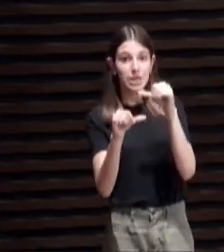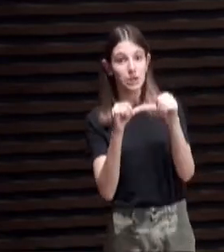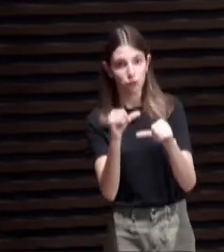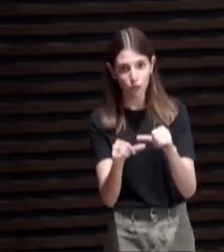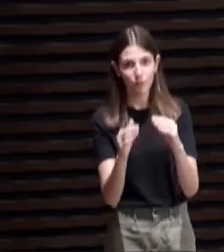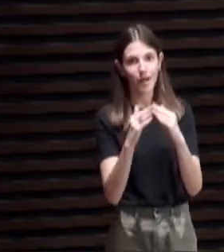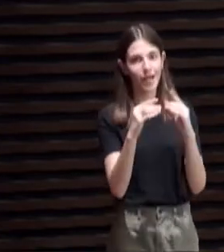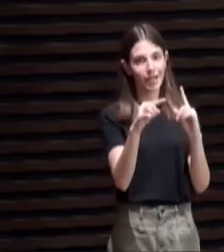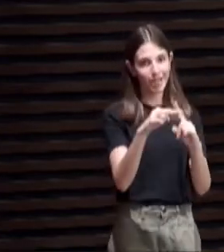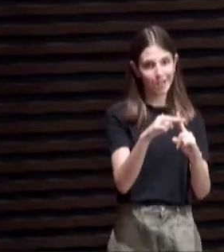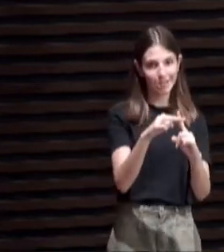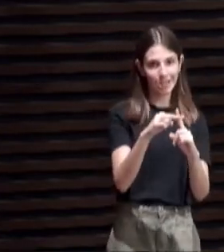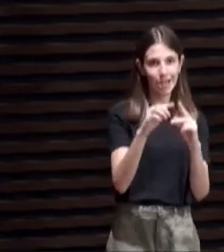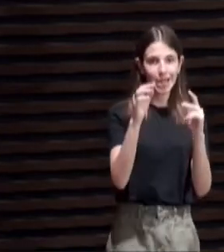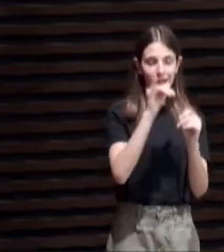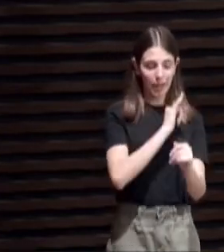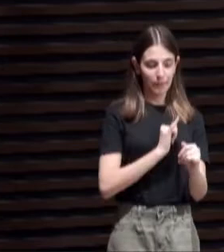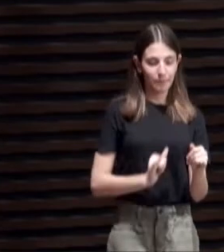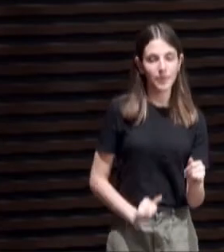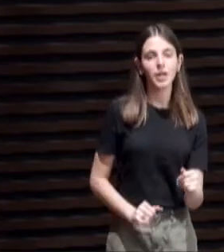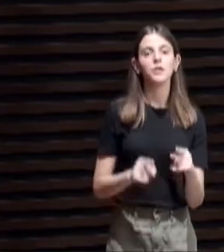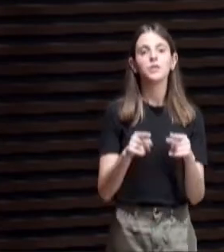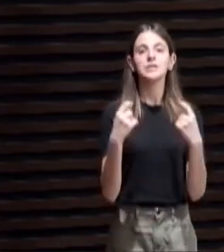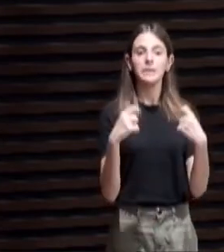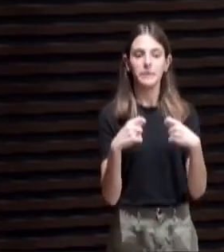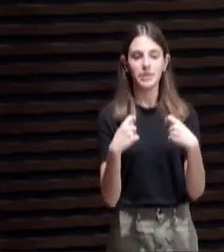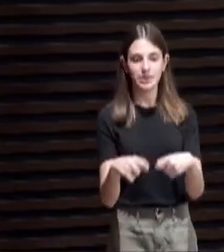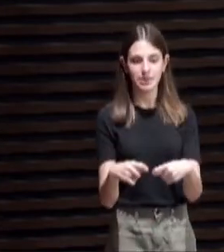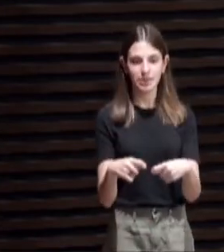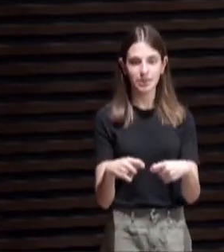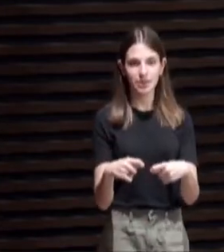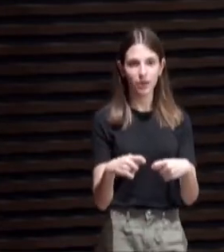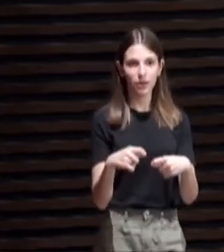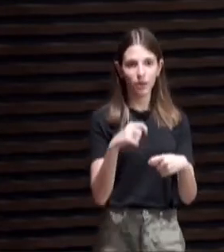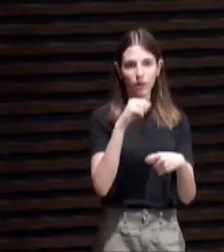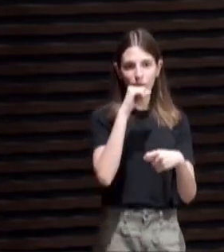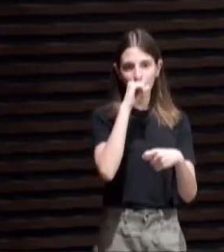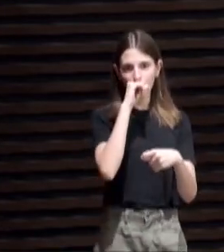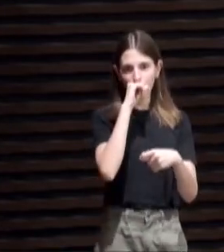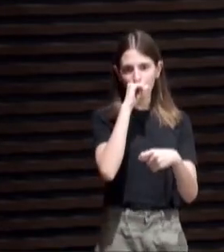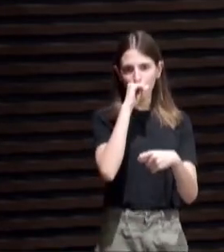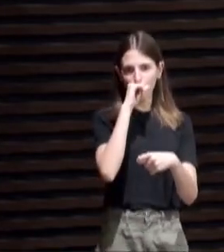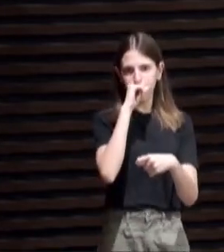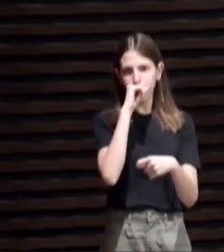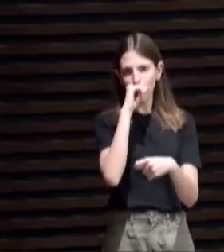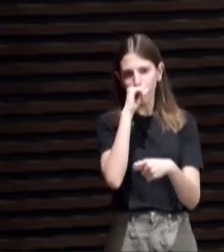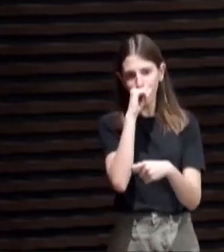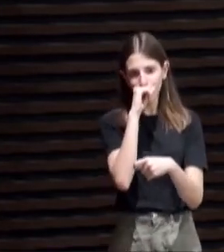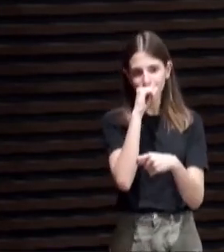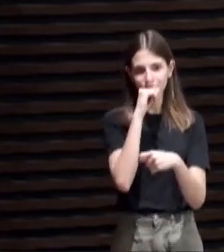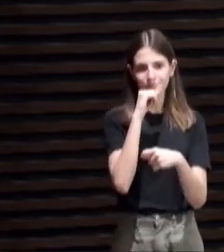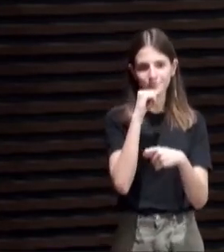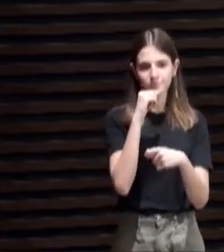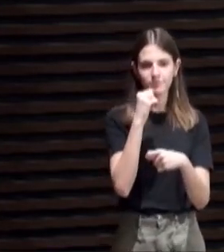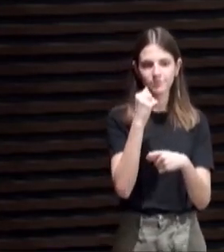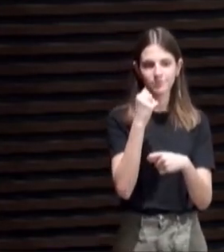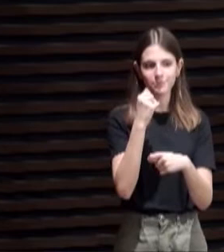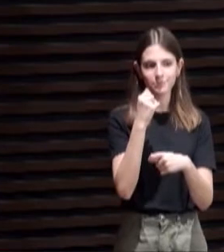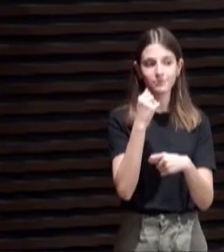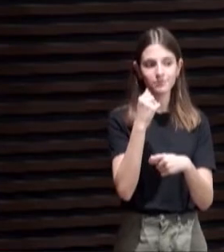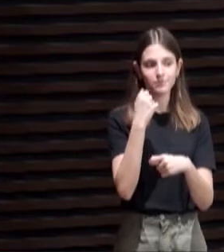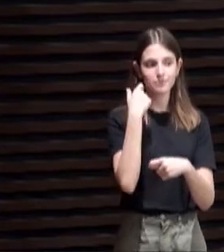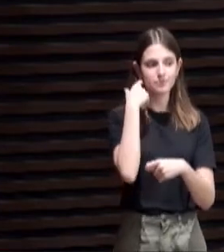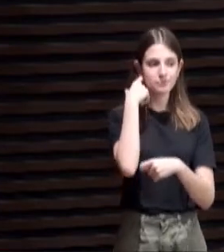você tem que ter mecanismos, não é, para manter o voluntariado. Você não tem mais discípulos, você tem só